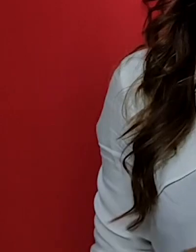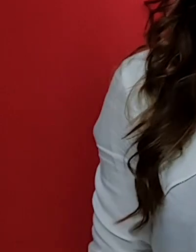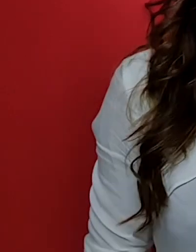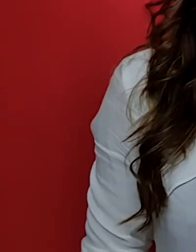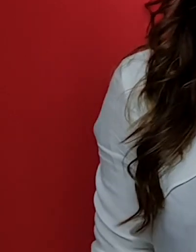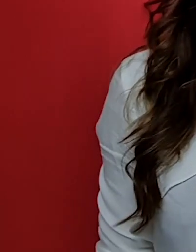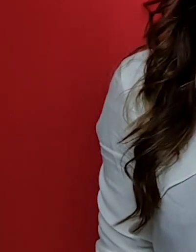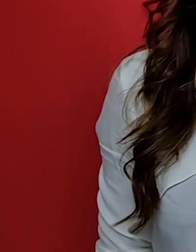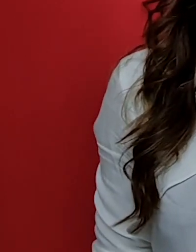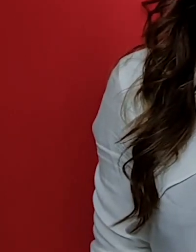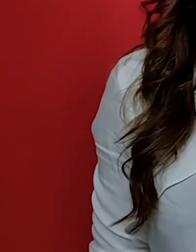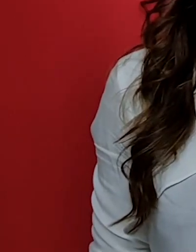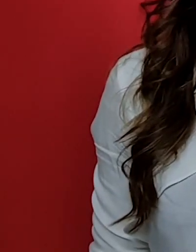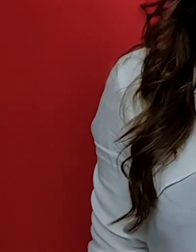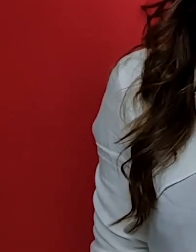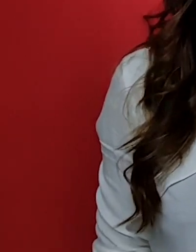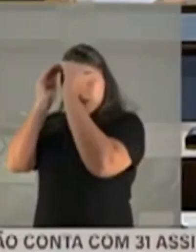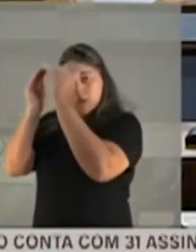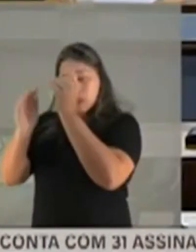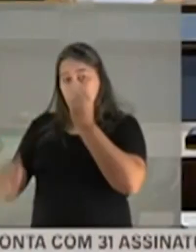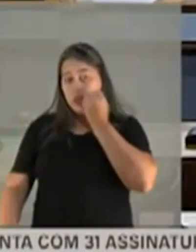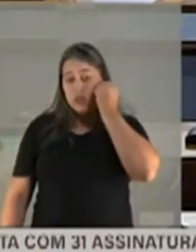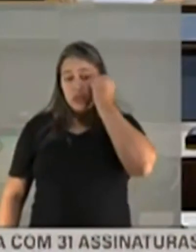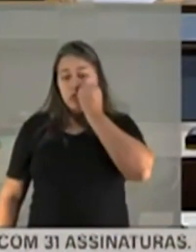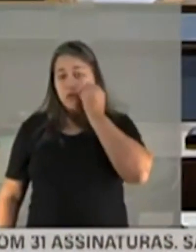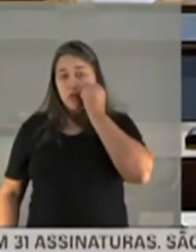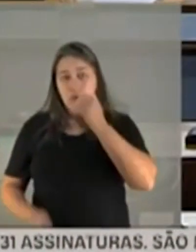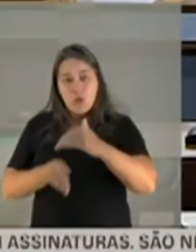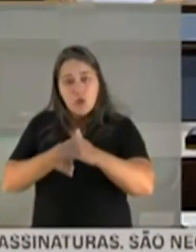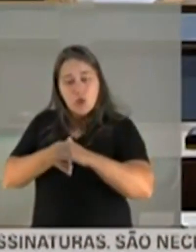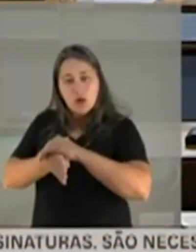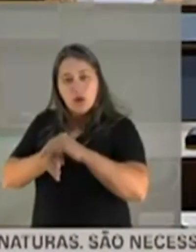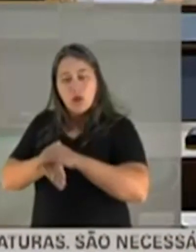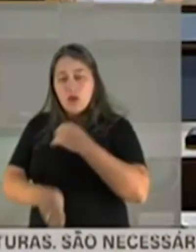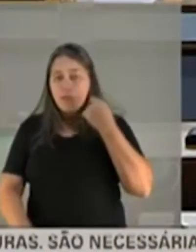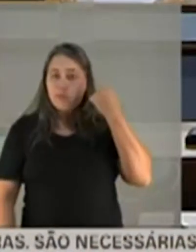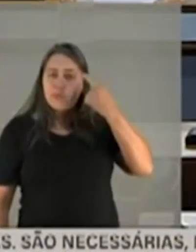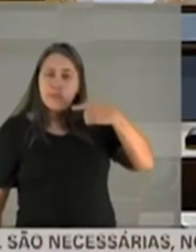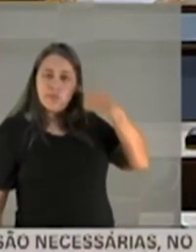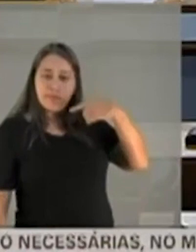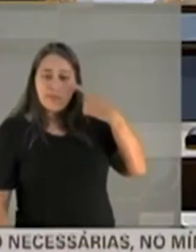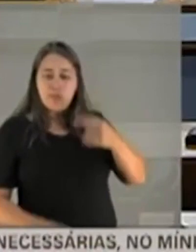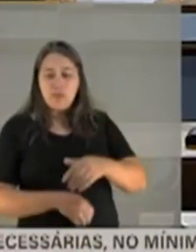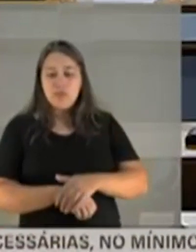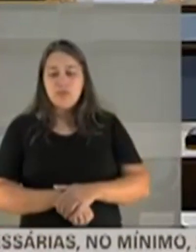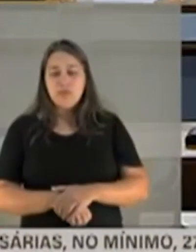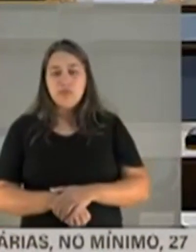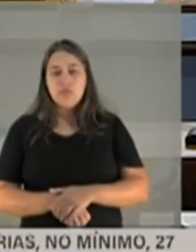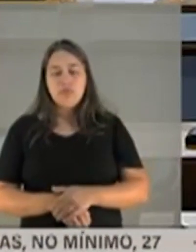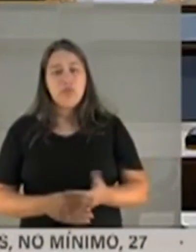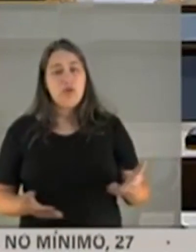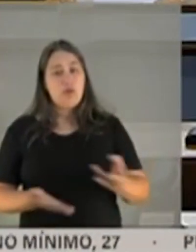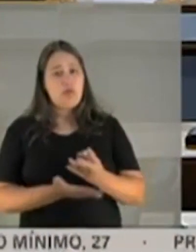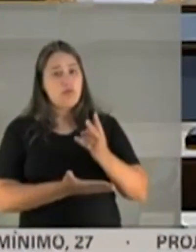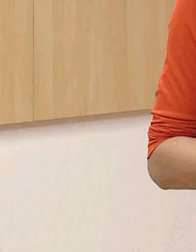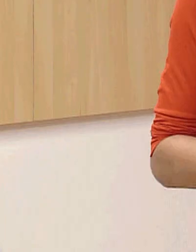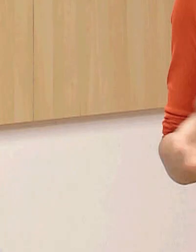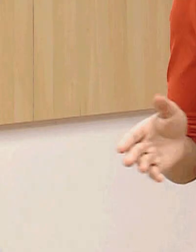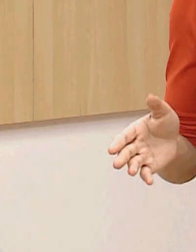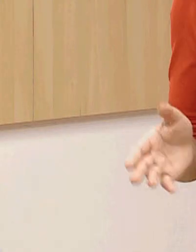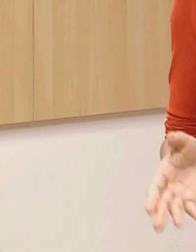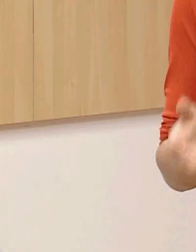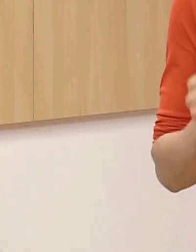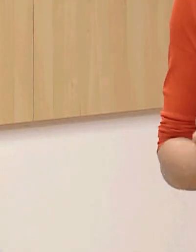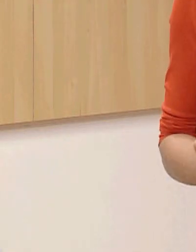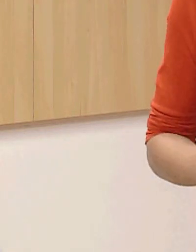que vai recorrer da decisão que permite o silêncio de Carlos Wizard na comissão É sobre esse assunto que vamos falar no próximo bloco do seu jornal